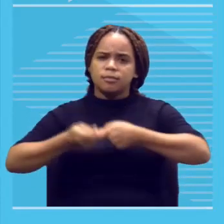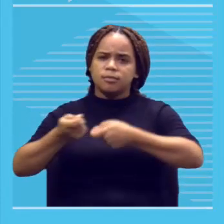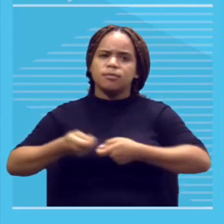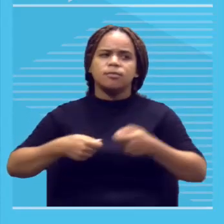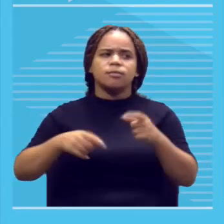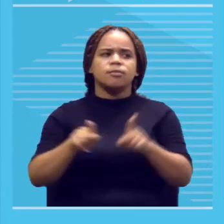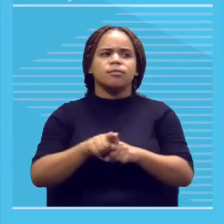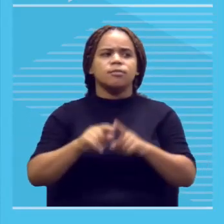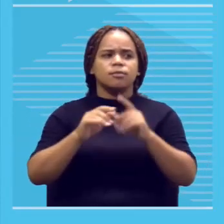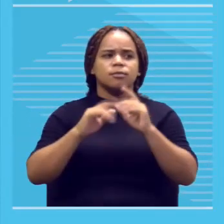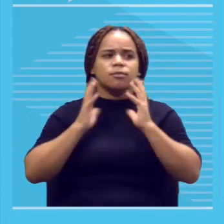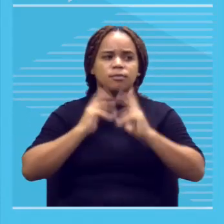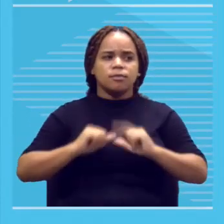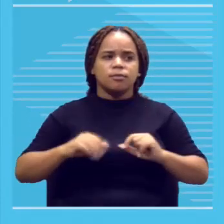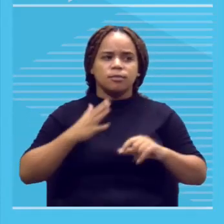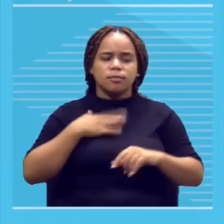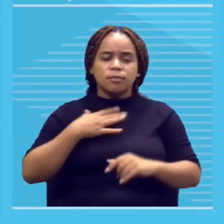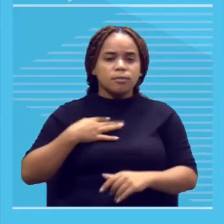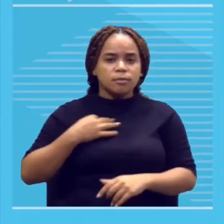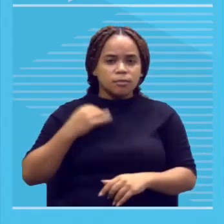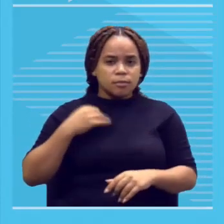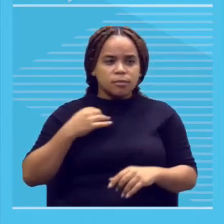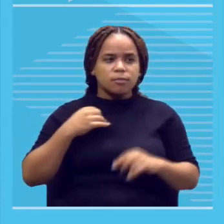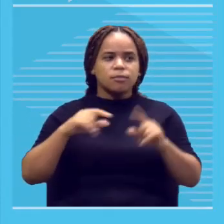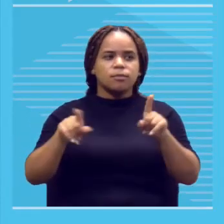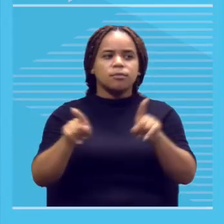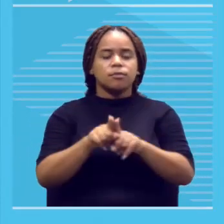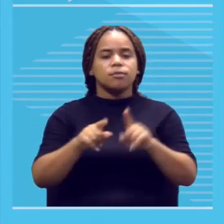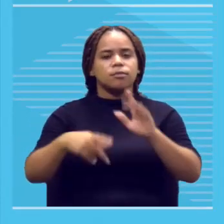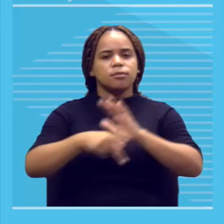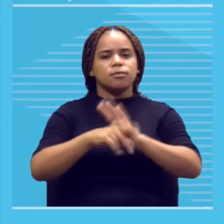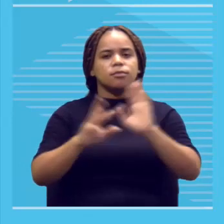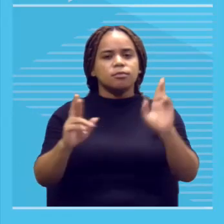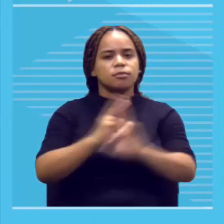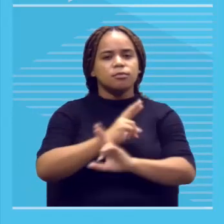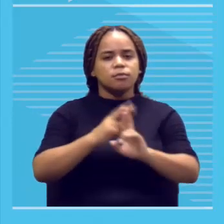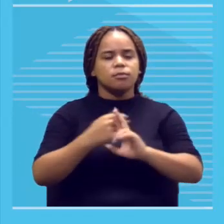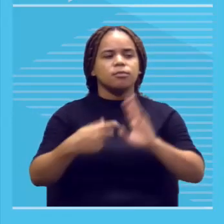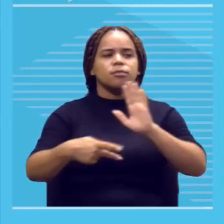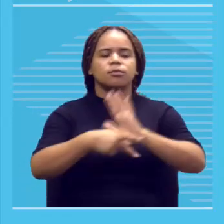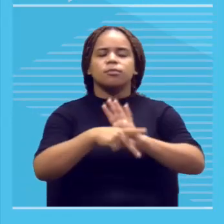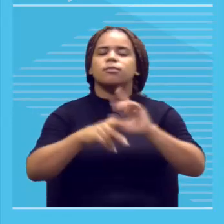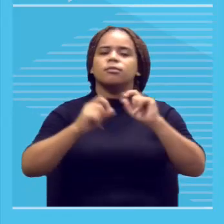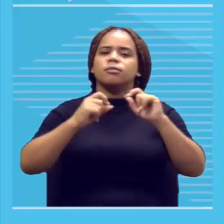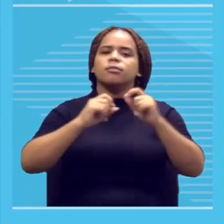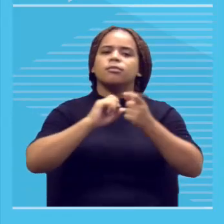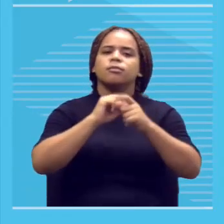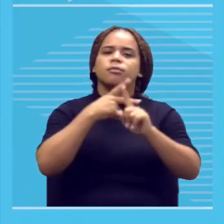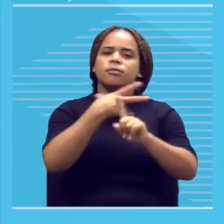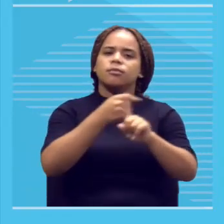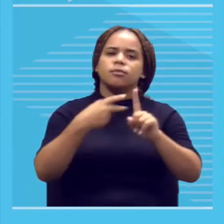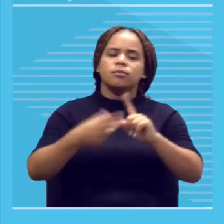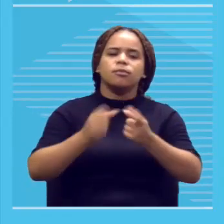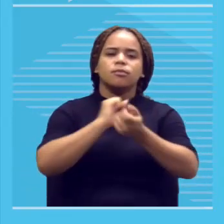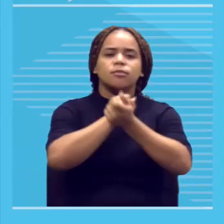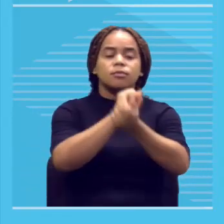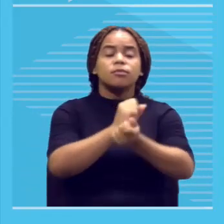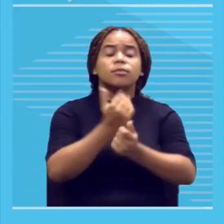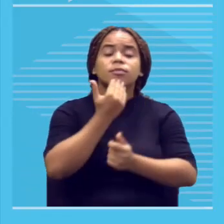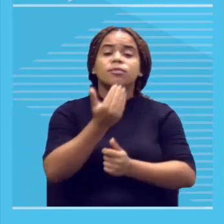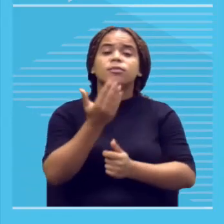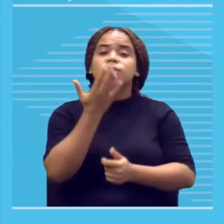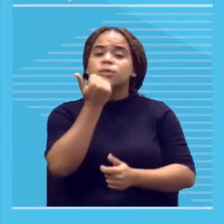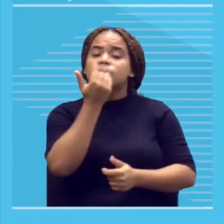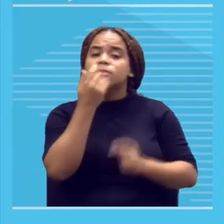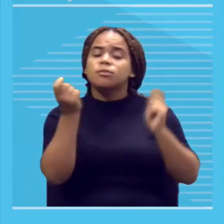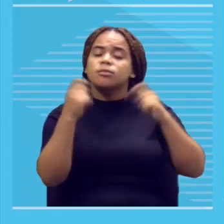lava aqui minhas roupas que eu te dou um prato de comida isso é trabalho escravo tá explorando seu irmão ele tá pedindo comida para ele comer para